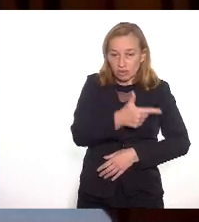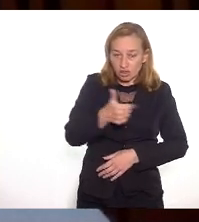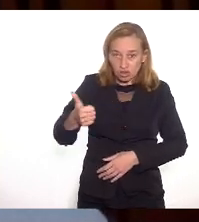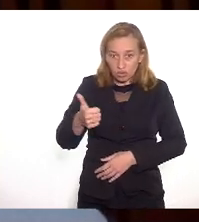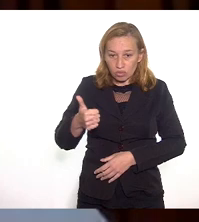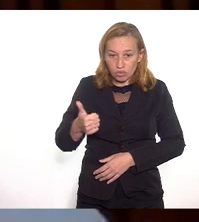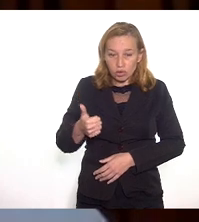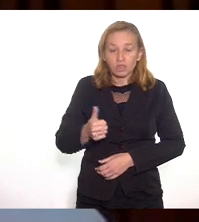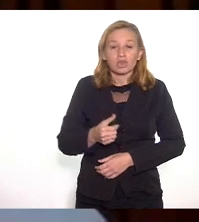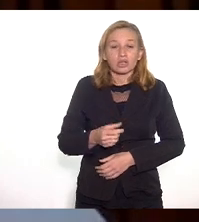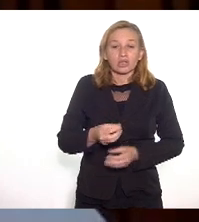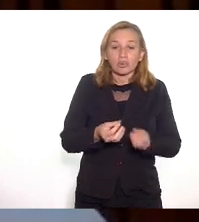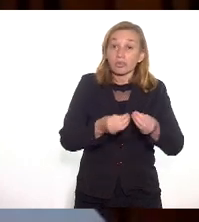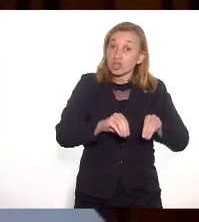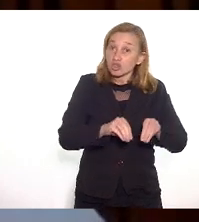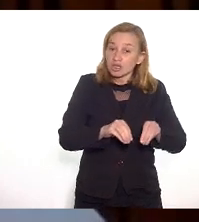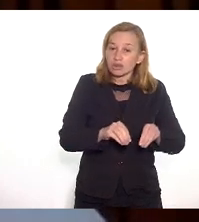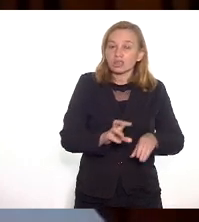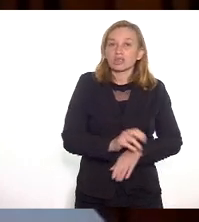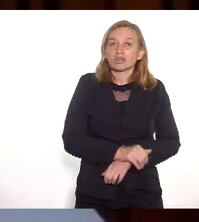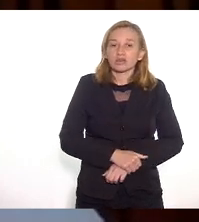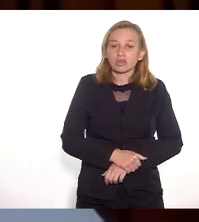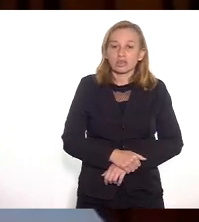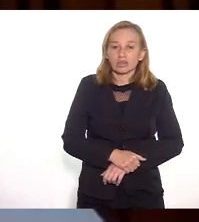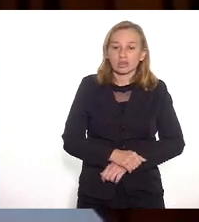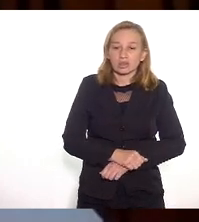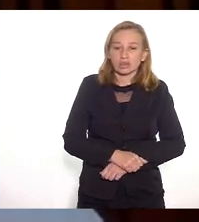3938/2021. Parecer pela prejudicabilidade.